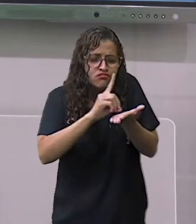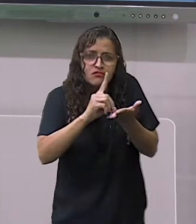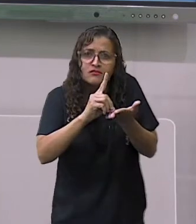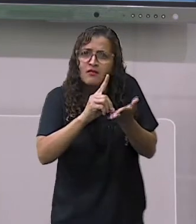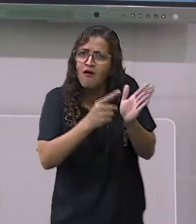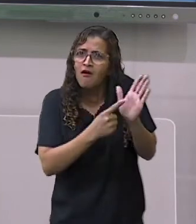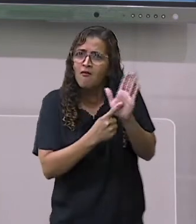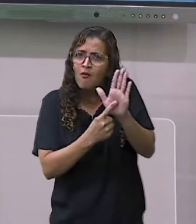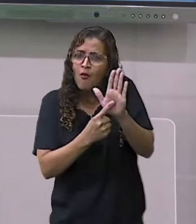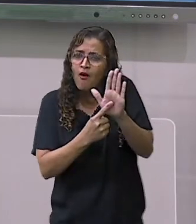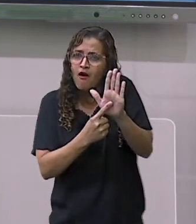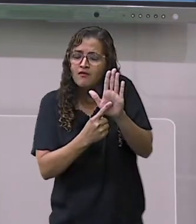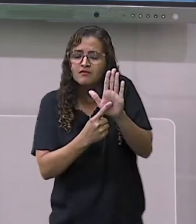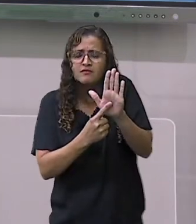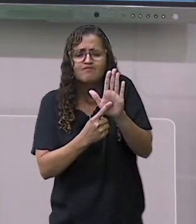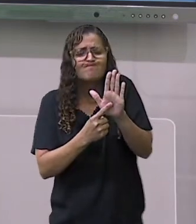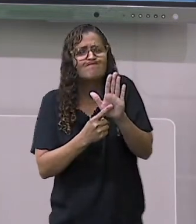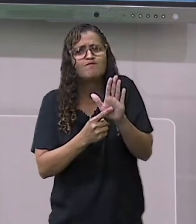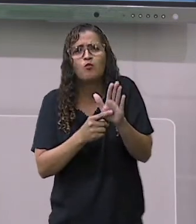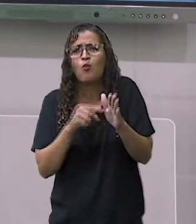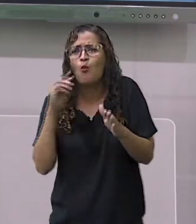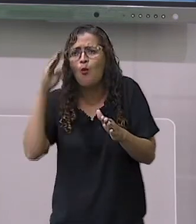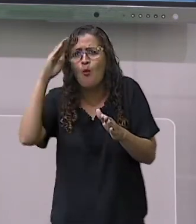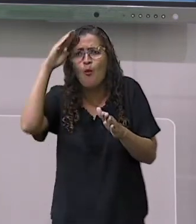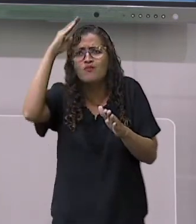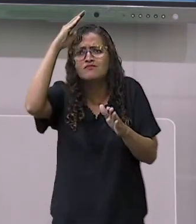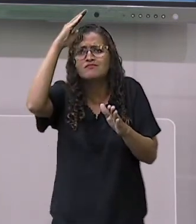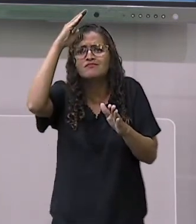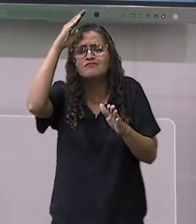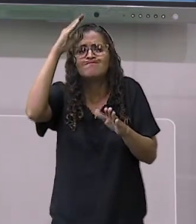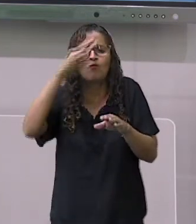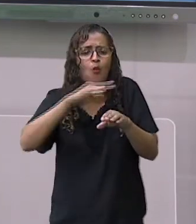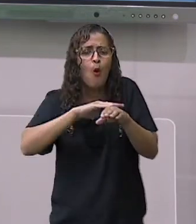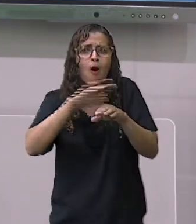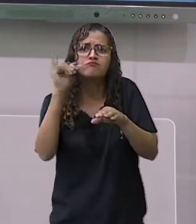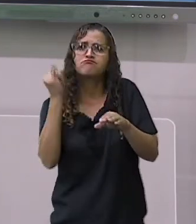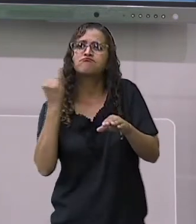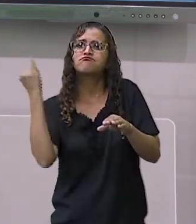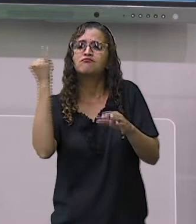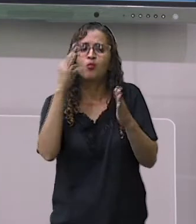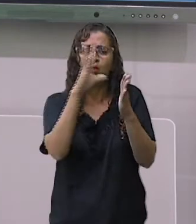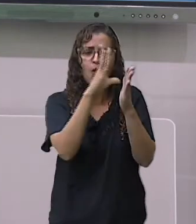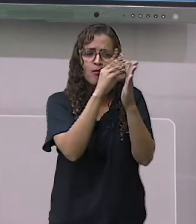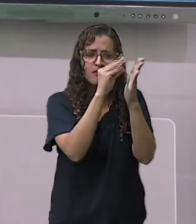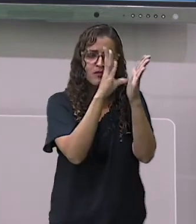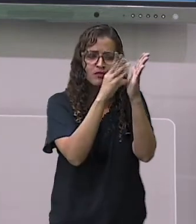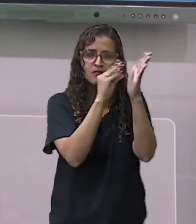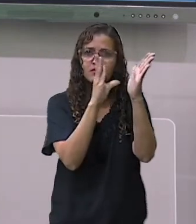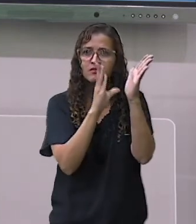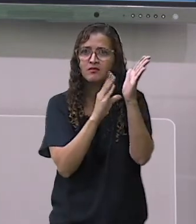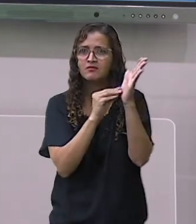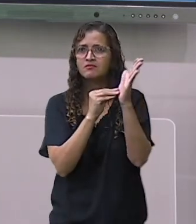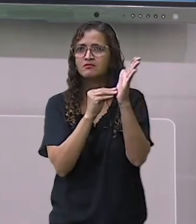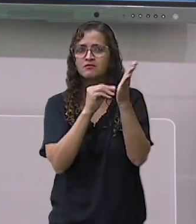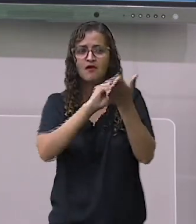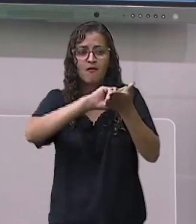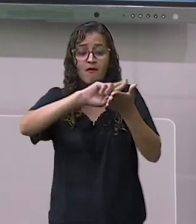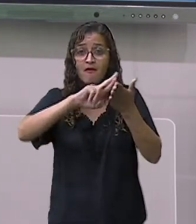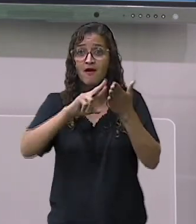para a gente? Uma riqueza de informação, de conteúdo. E assim, o que a gente